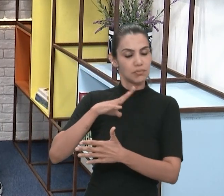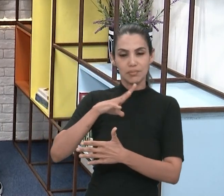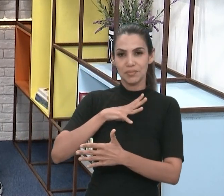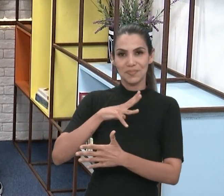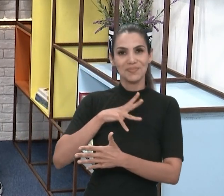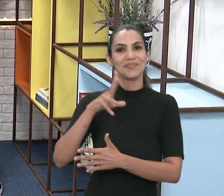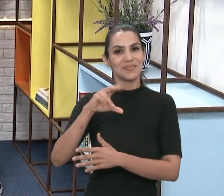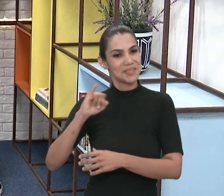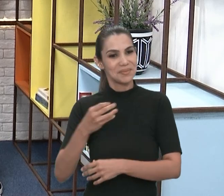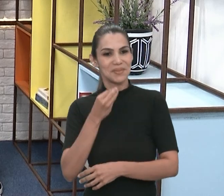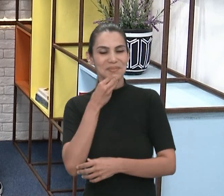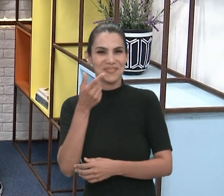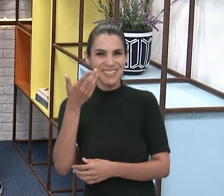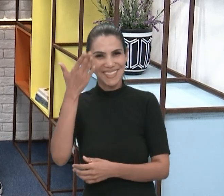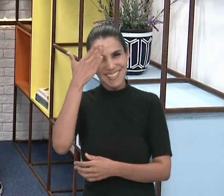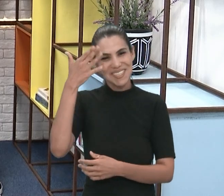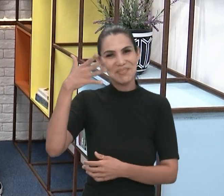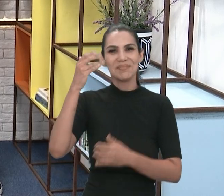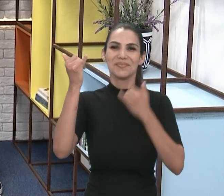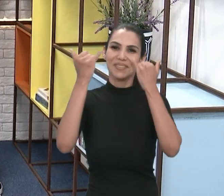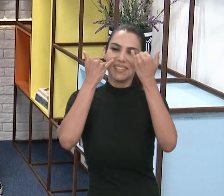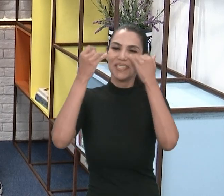sobre esse evento, acesse